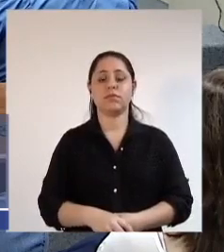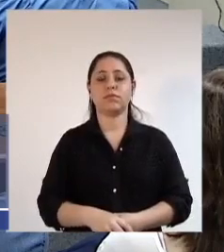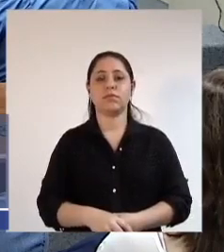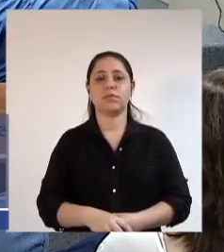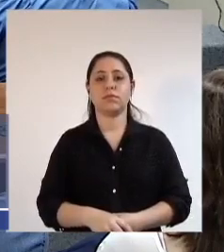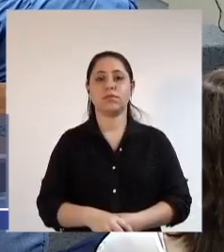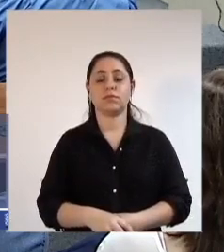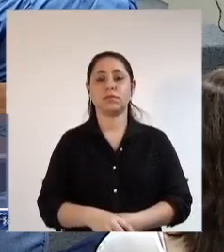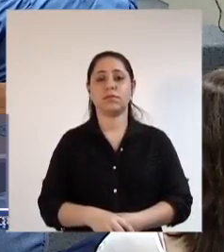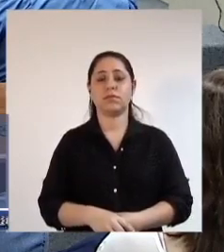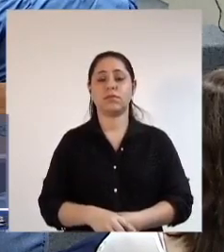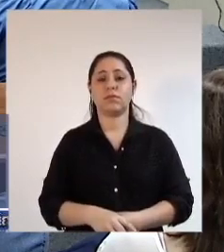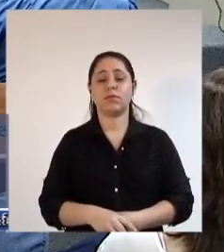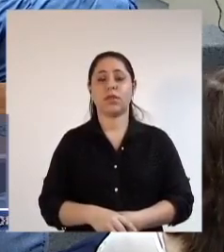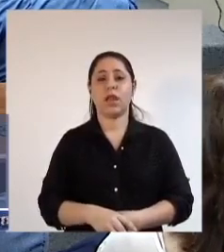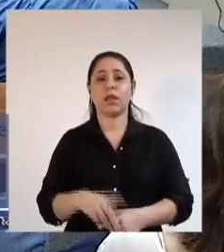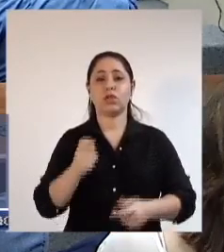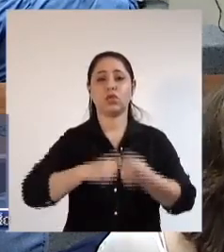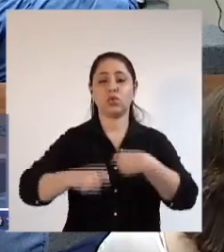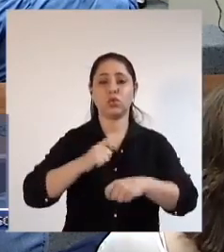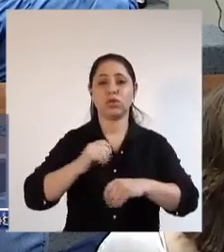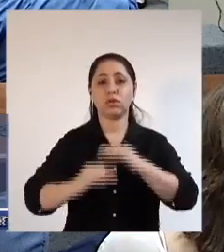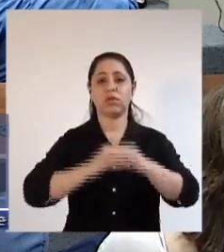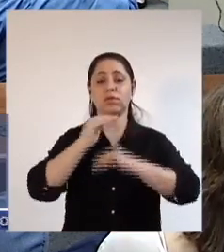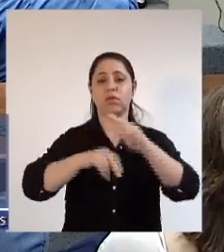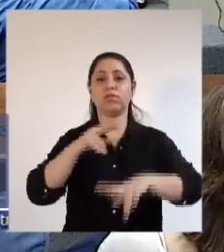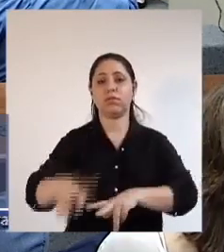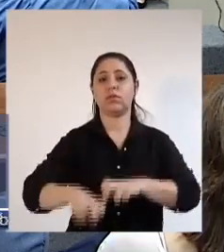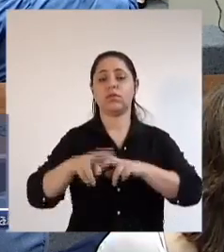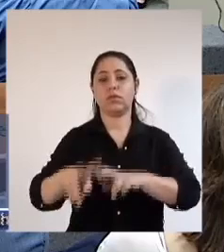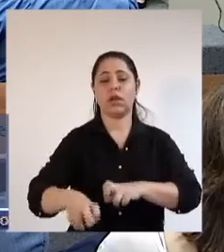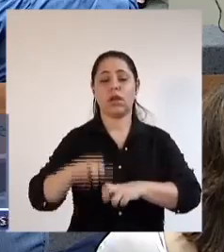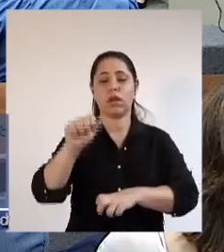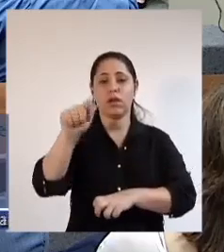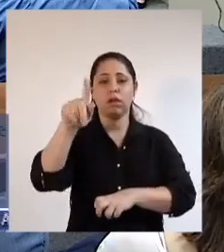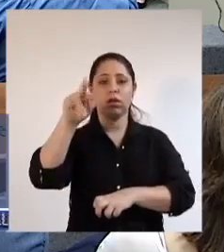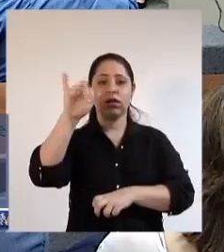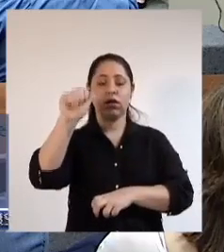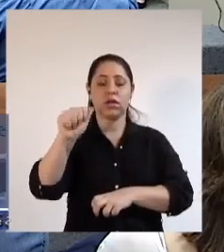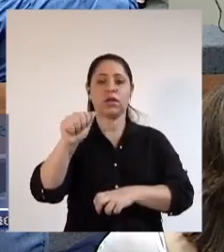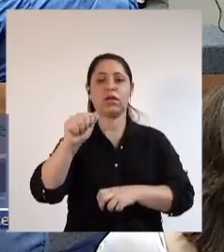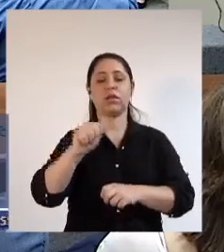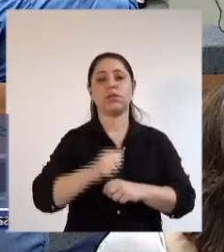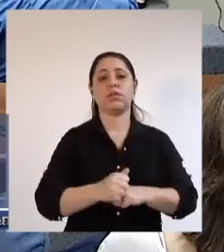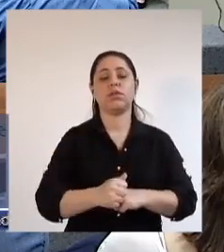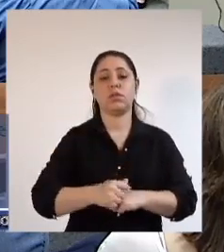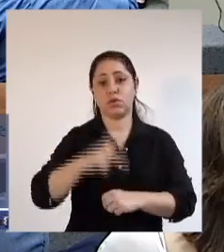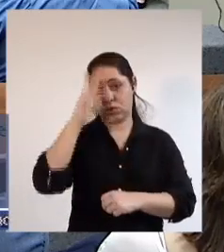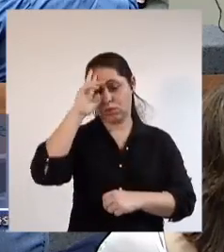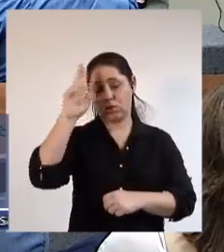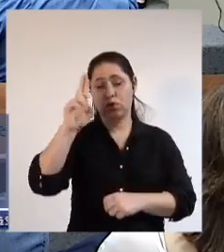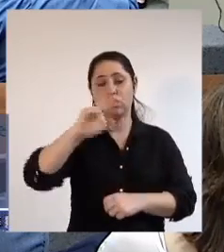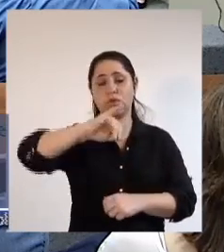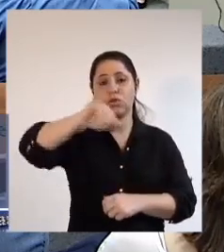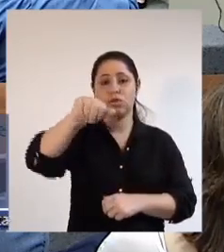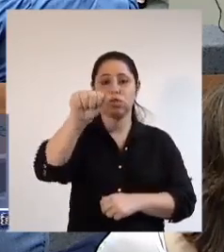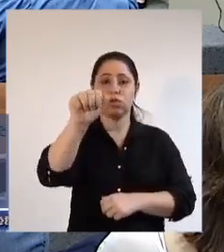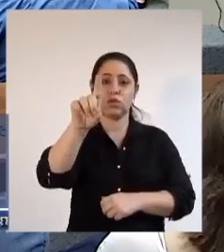pela agência de desenvolvimento agrário e extensão rural agraer titular jadir boccato